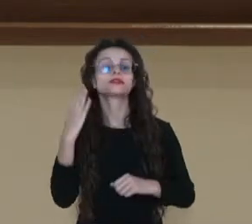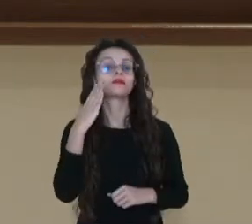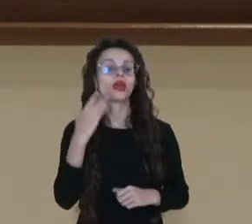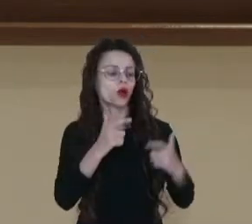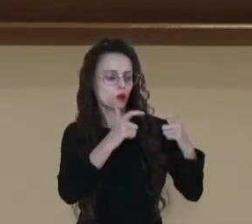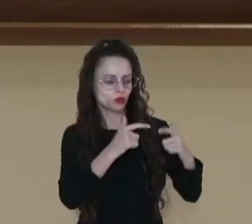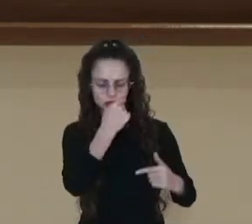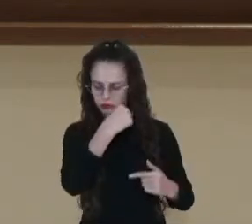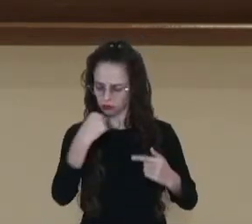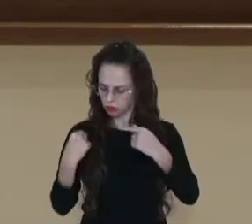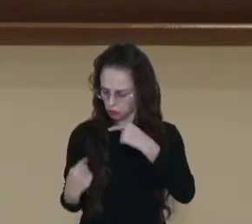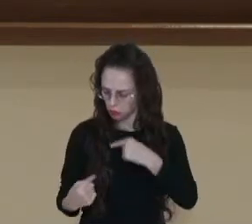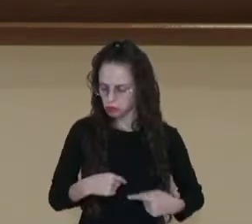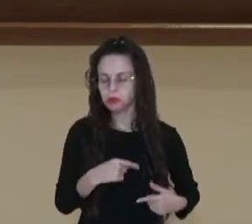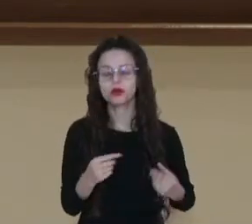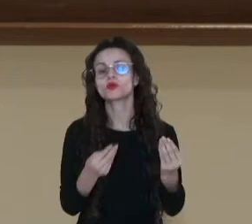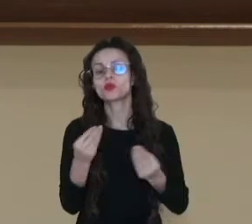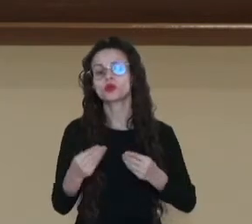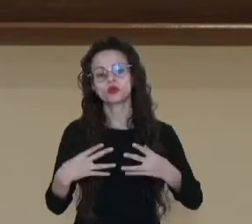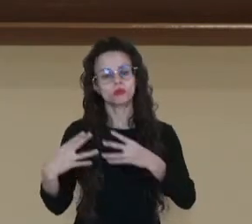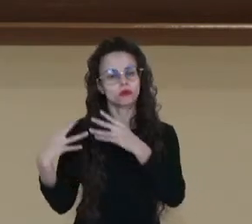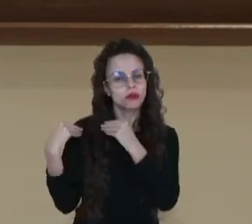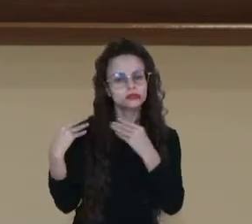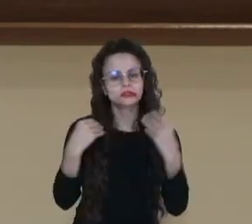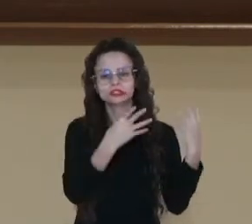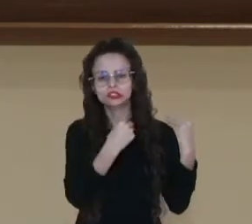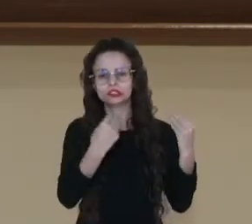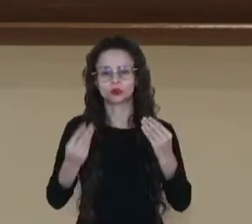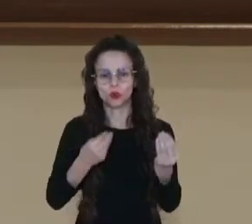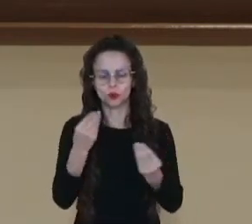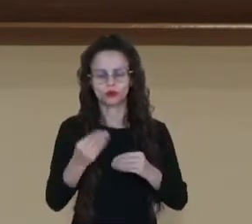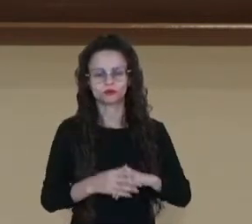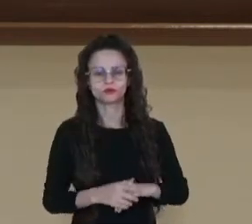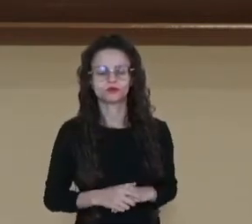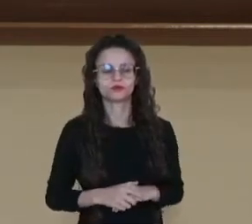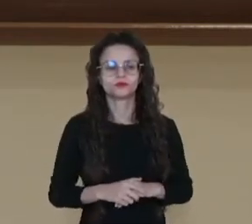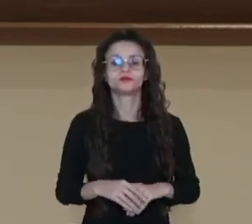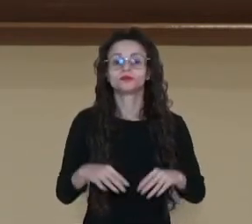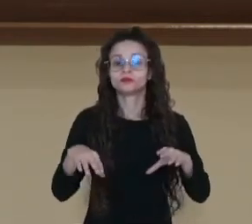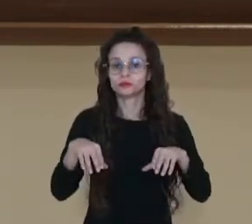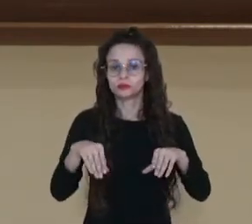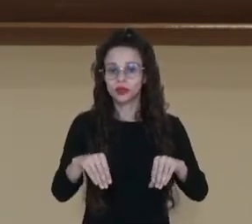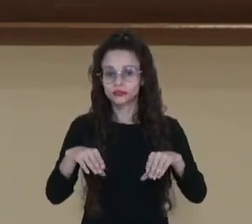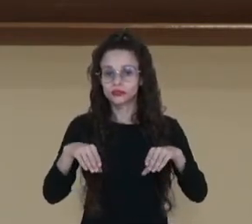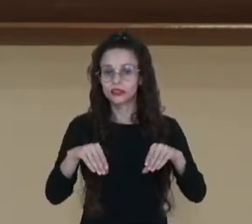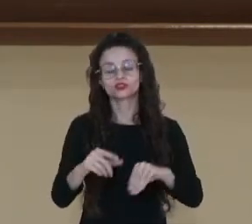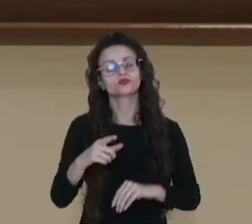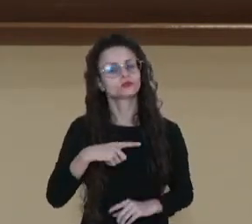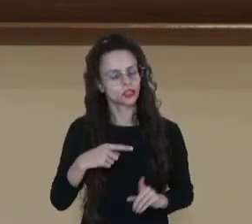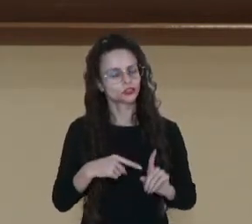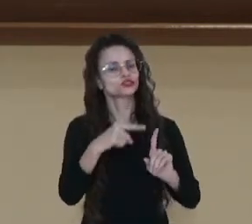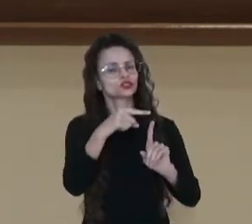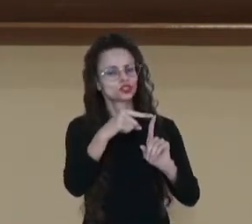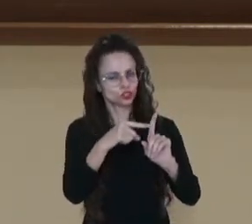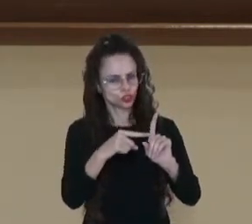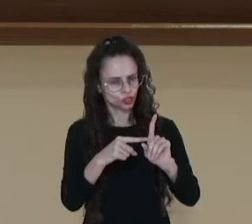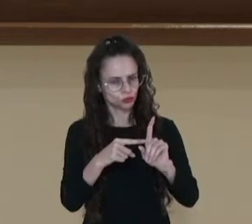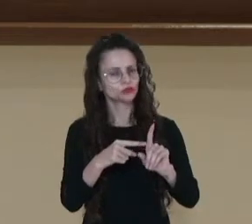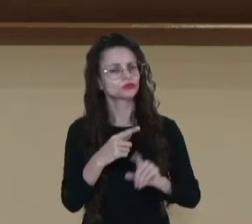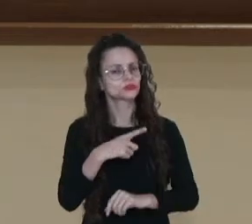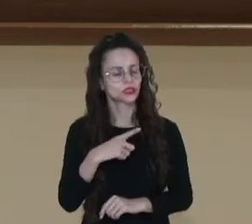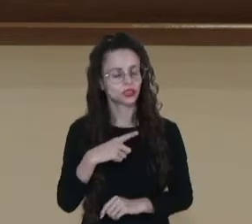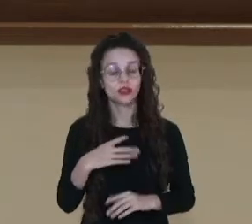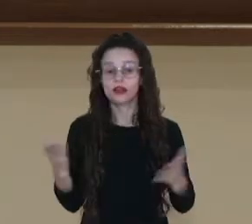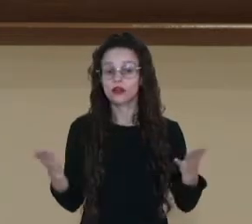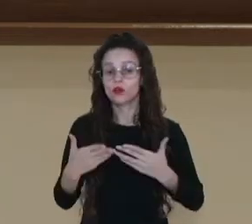região aonde ele vai estar ali se massageando. E a massagem, existe tipos de massagem. Então, vamos